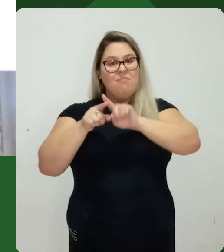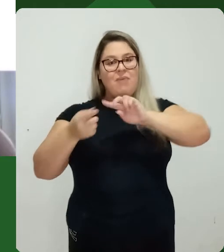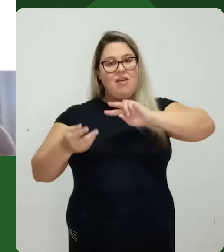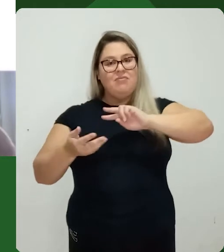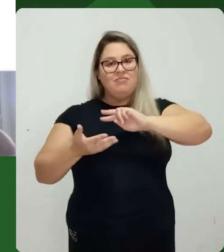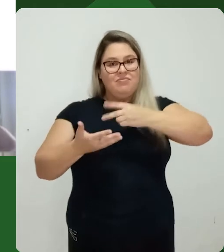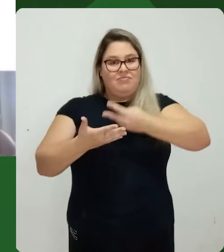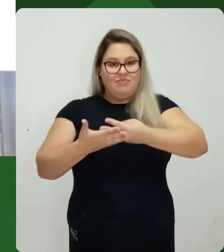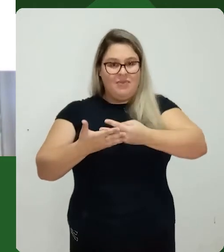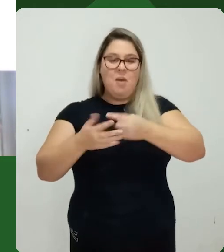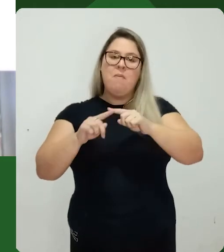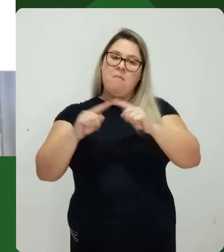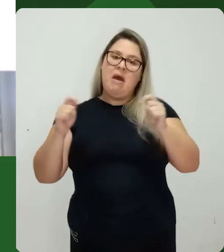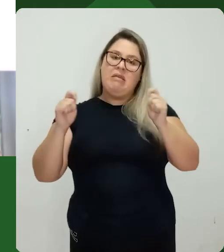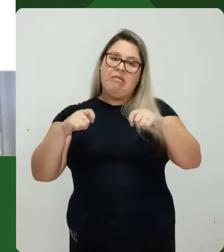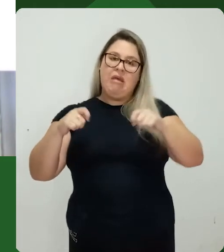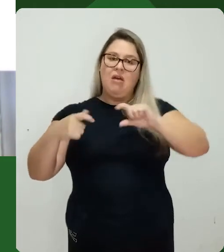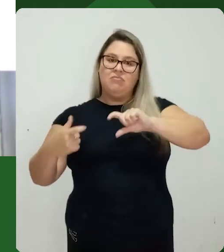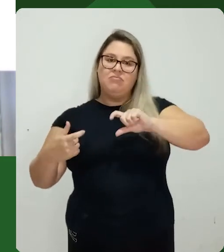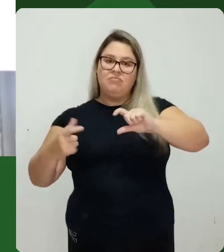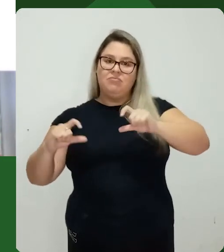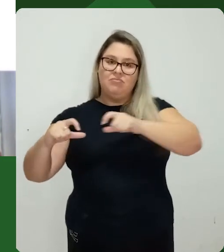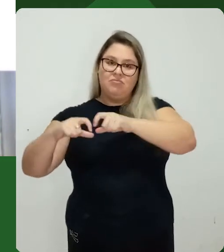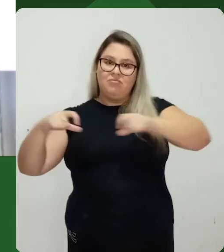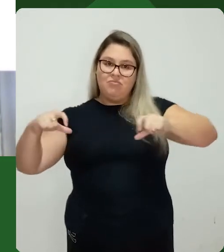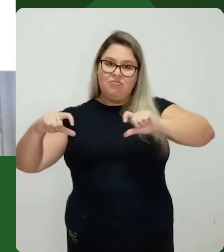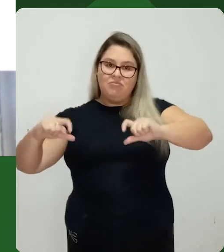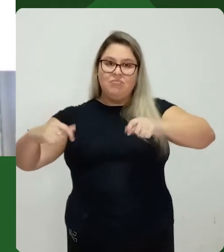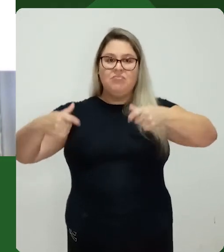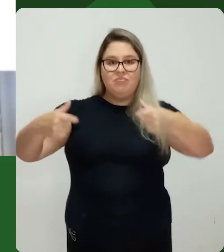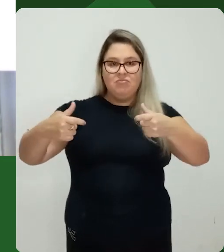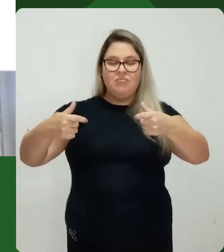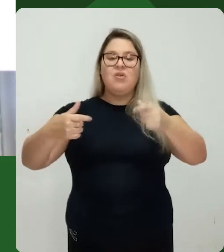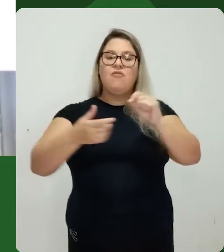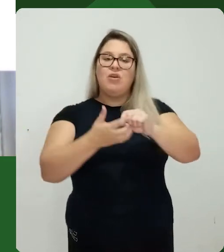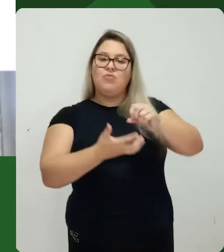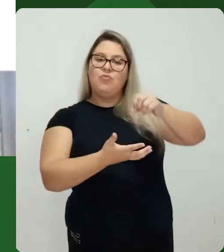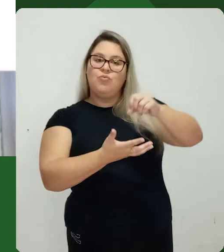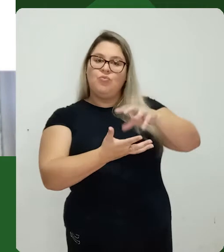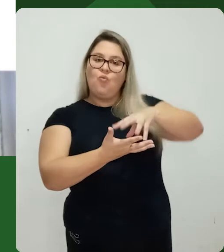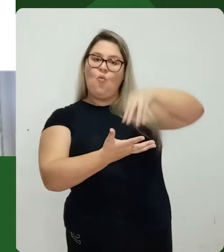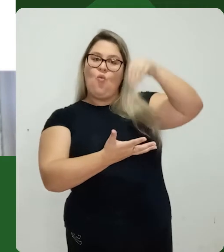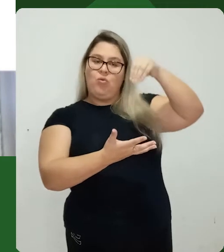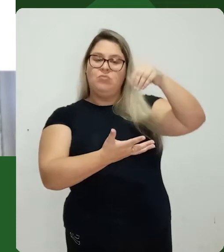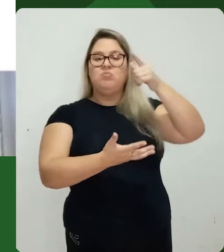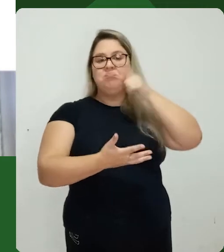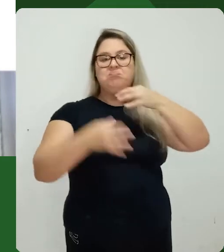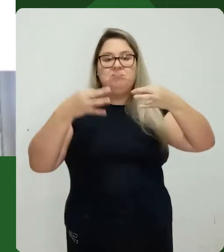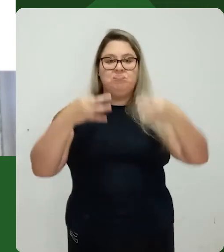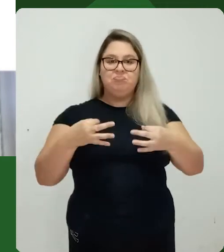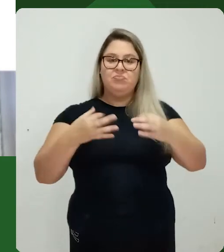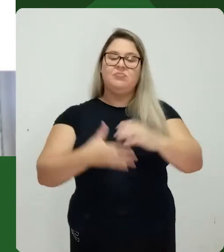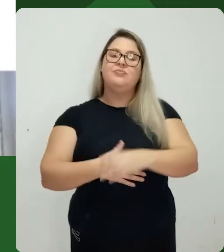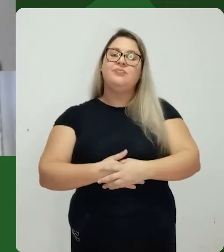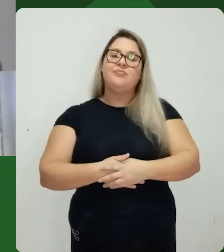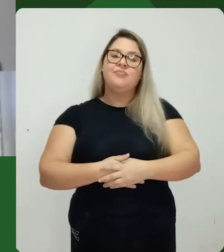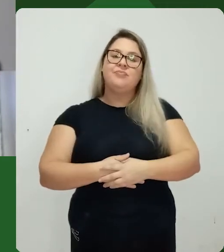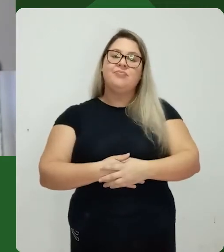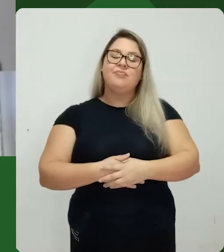ela fica realmente de cabeça para baixo, mas aí é só também você inverter o negativo depois, na hora de revelar, e tá tudo